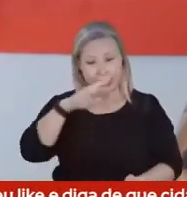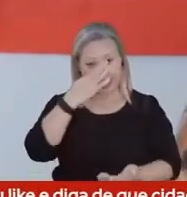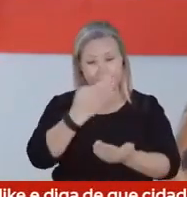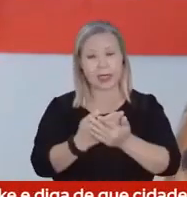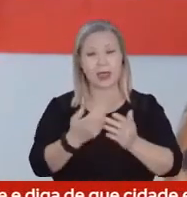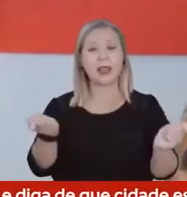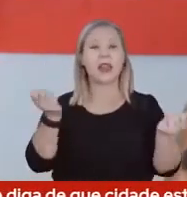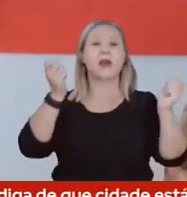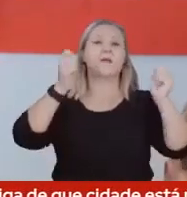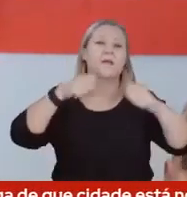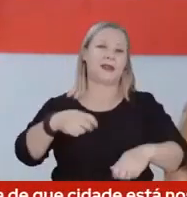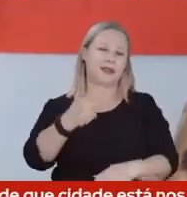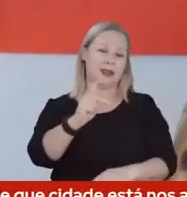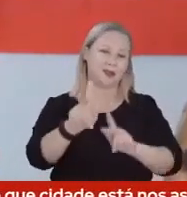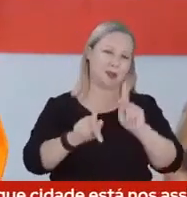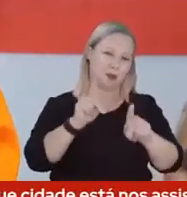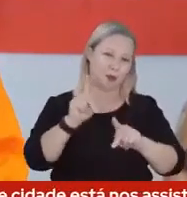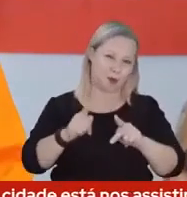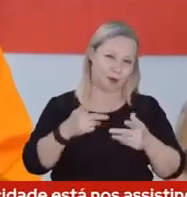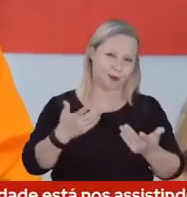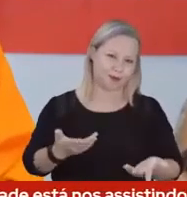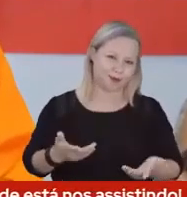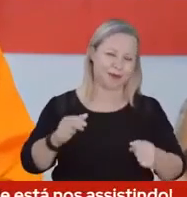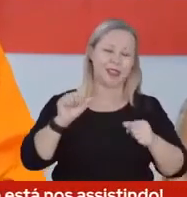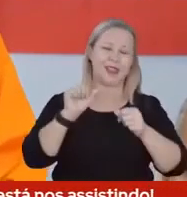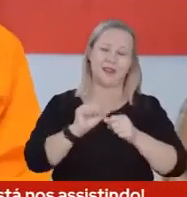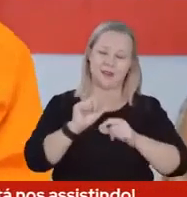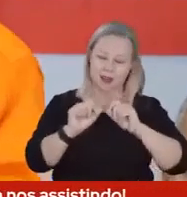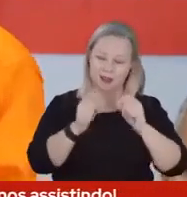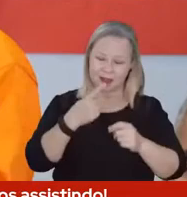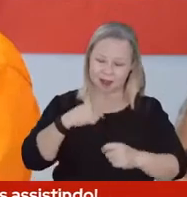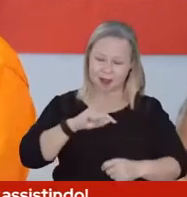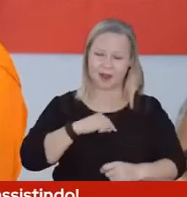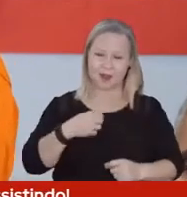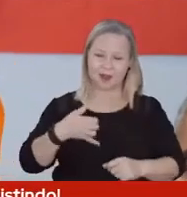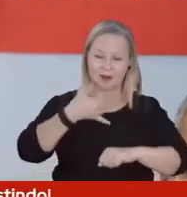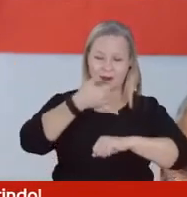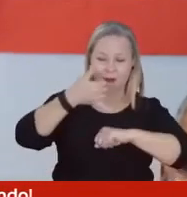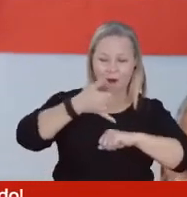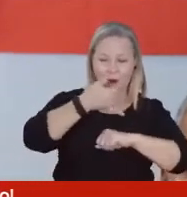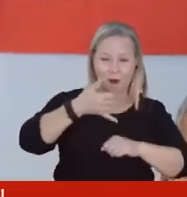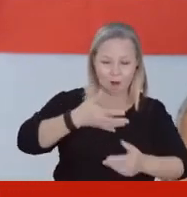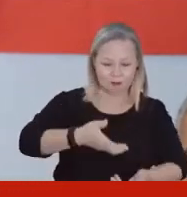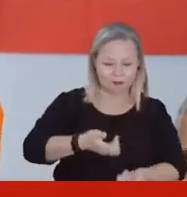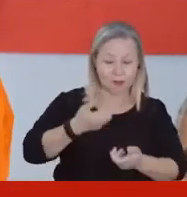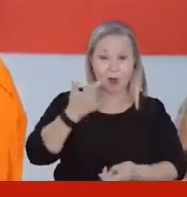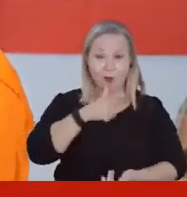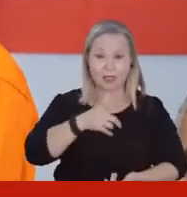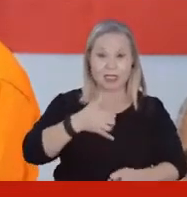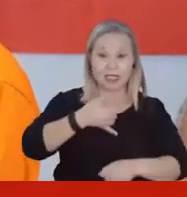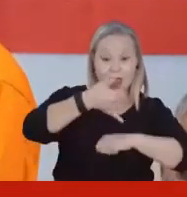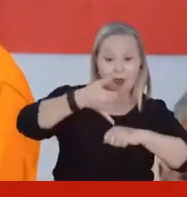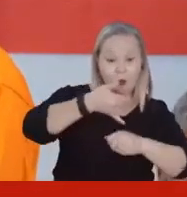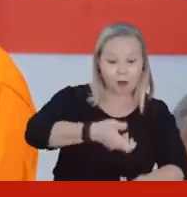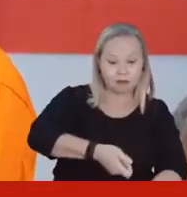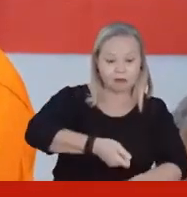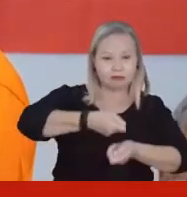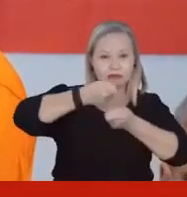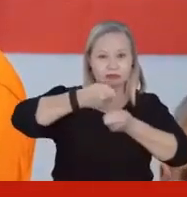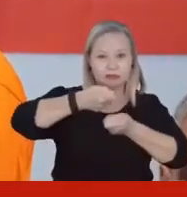povo, fez com que a gente botasse o óleo do pré-sal para fora. E aí a gente se pergunta, o que que sustenta a Petrobras hoje,